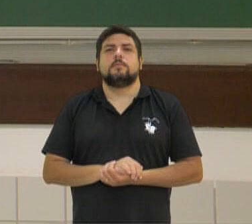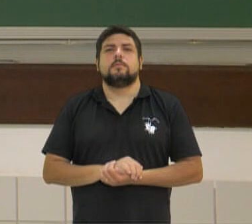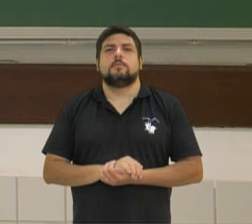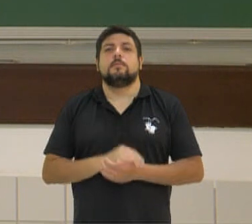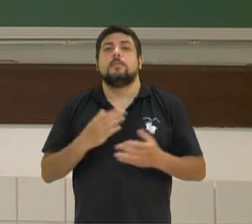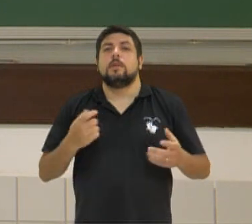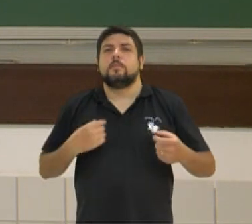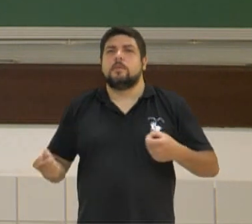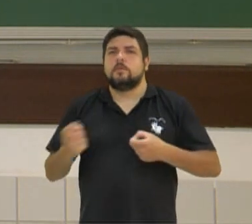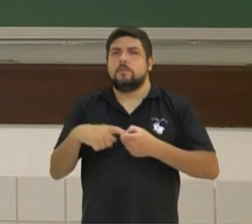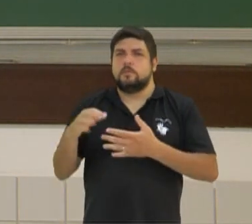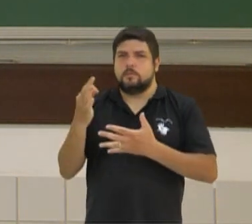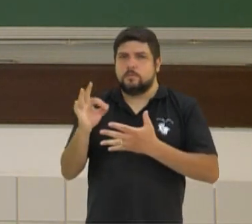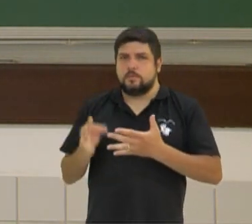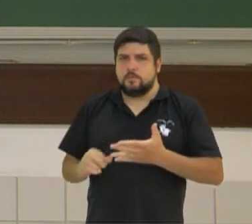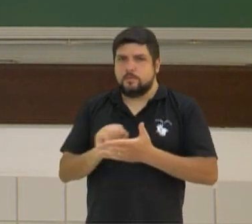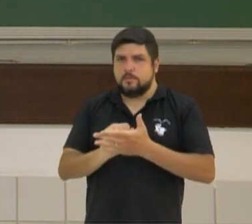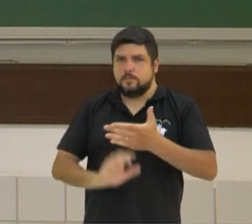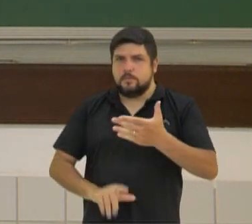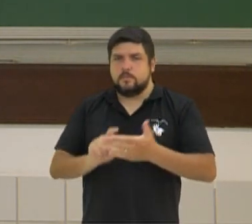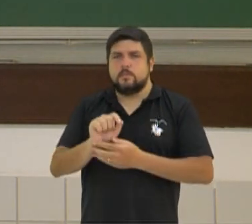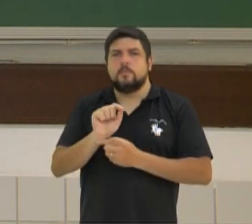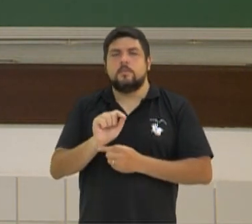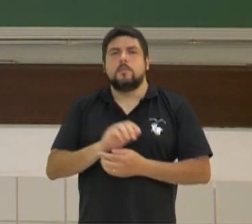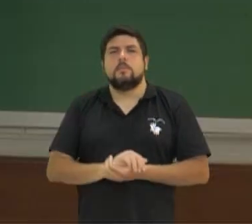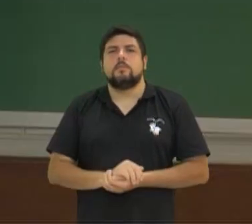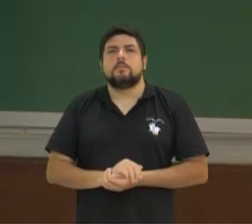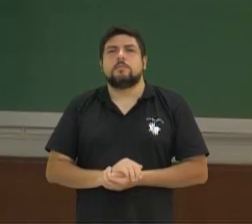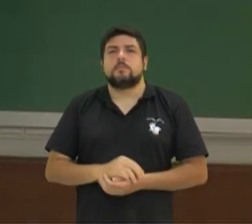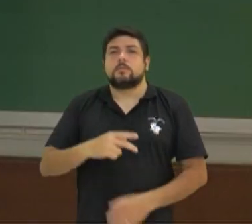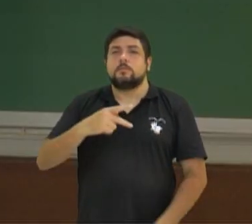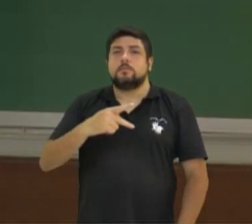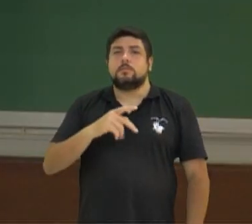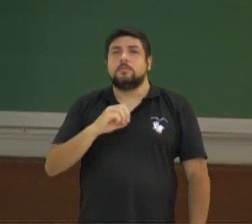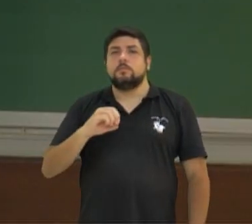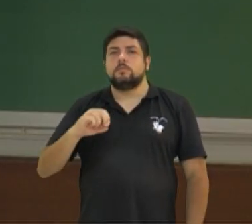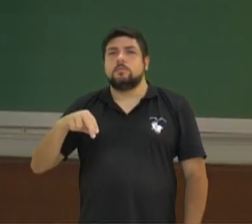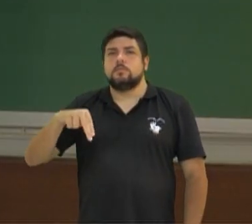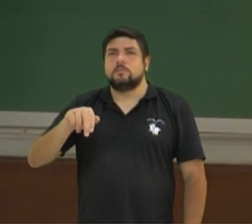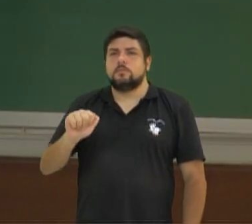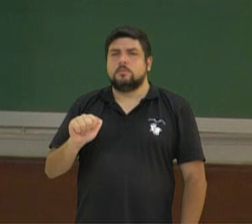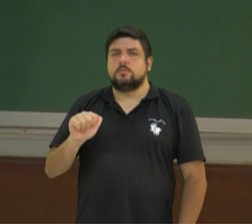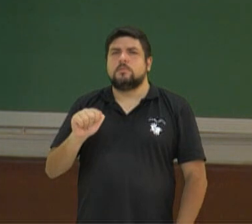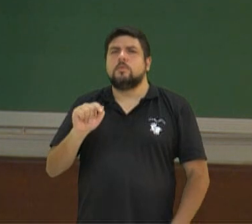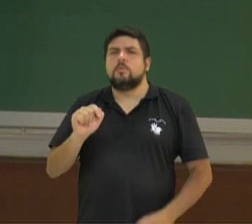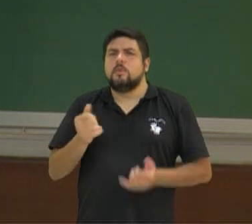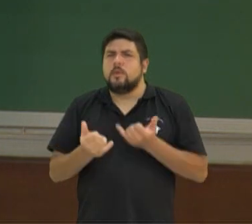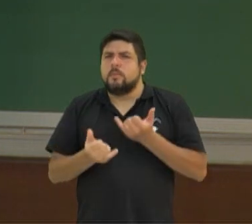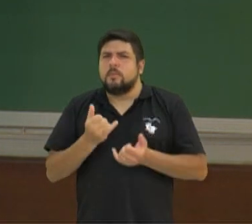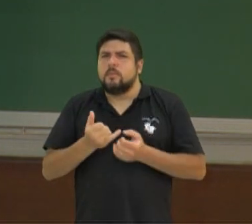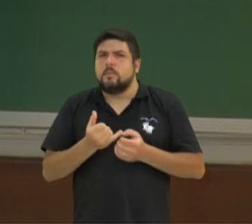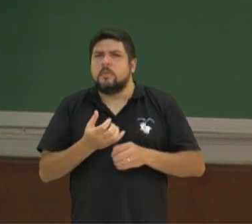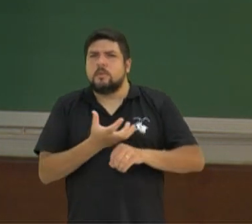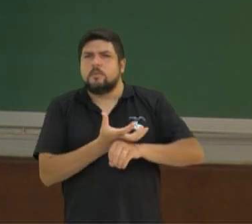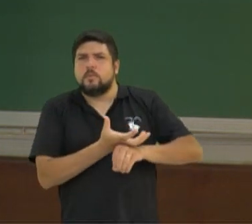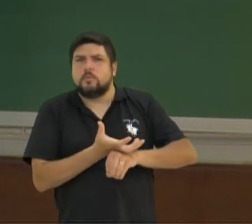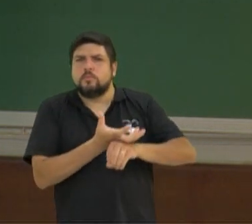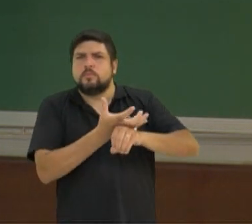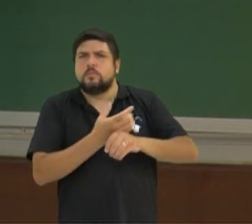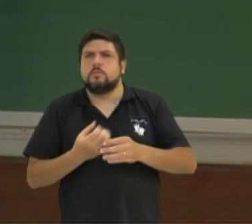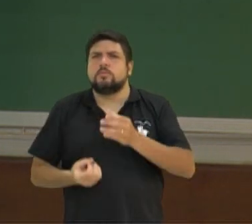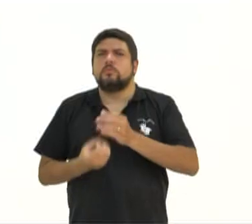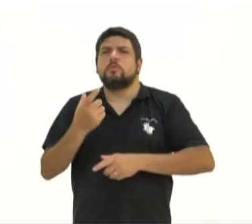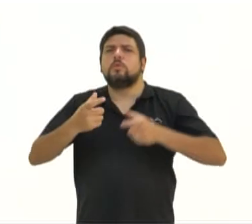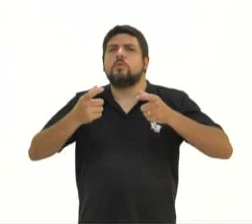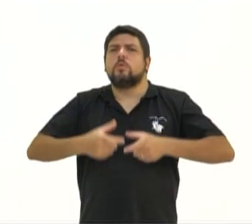Retornando então, pessoal, com a correção da atividade, que era a seguinte. A pona era um jogo similar ao badminton, que tem origem, resposta